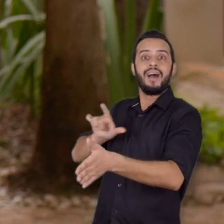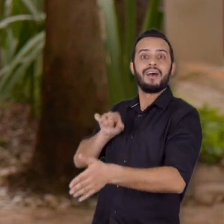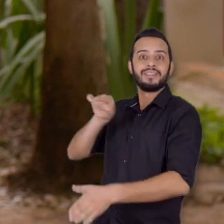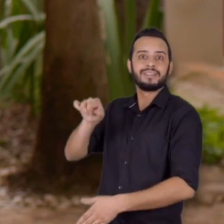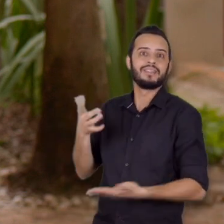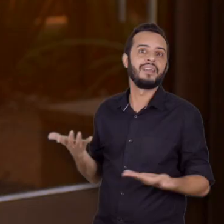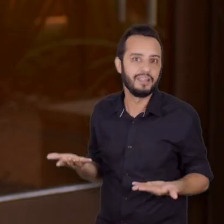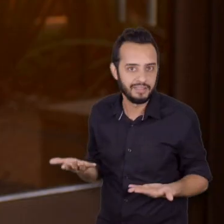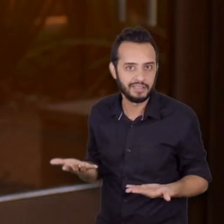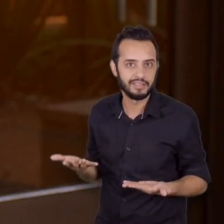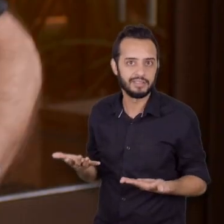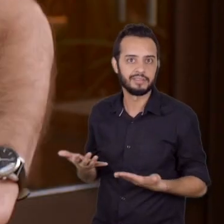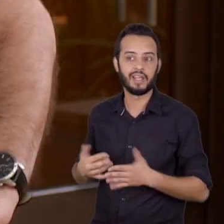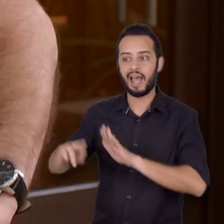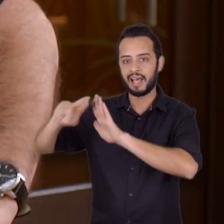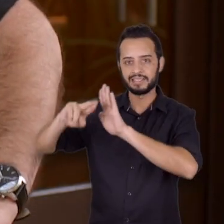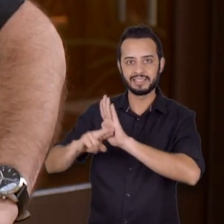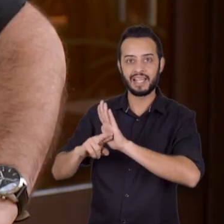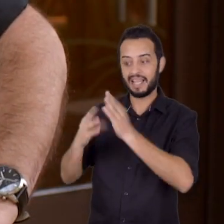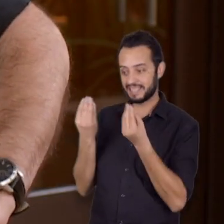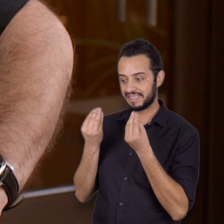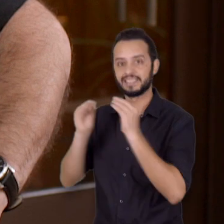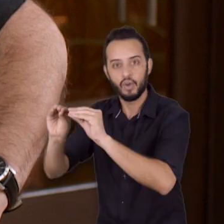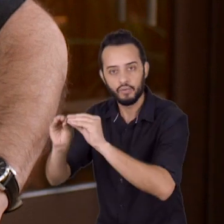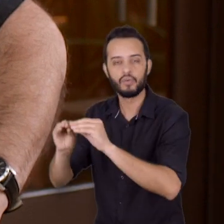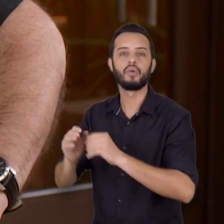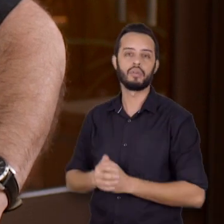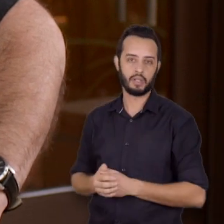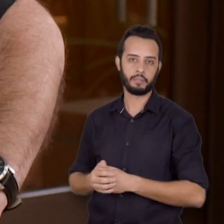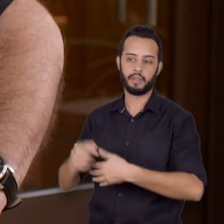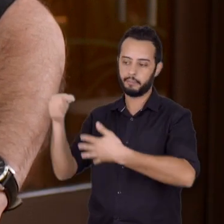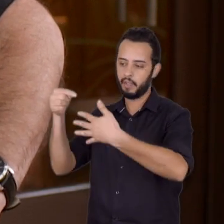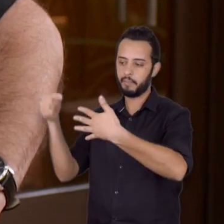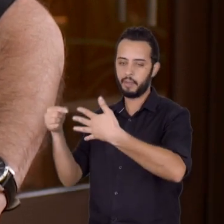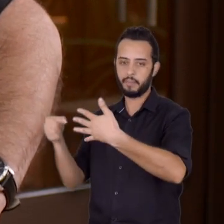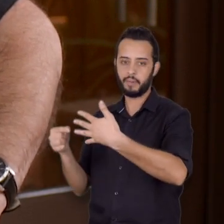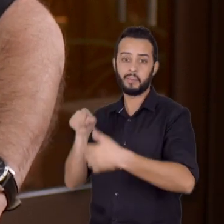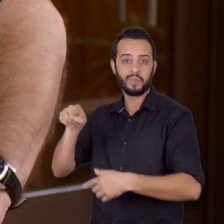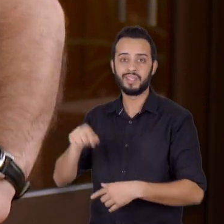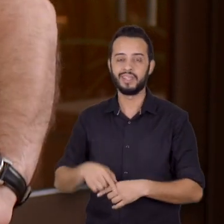robô é estatístico, né, eu vou colocar certas coisas em certos lugares, porque o